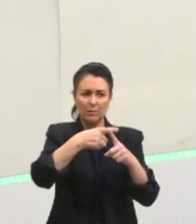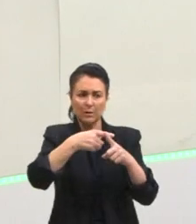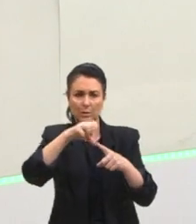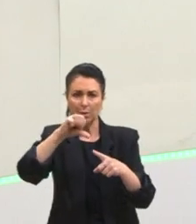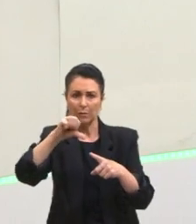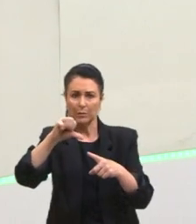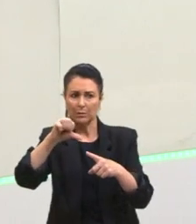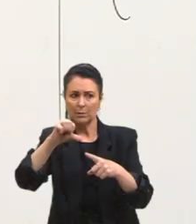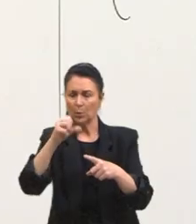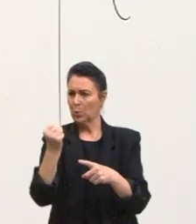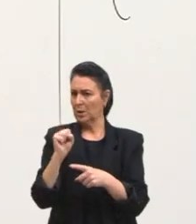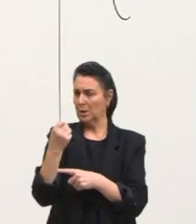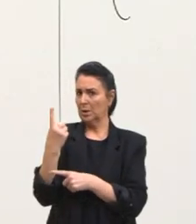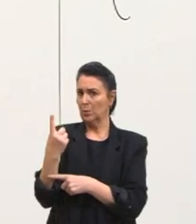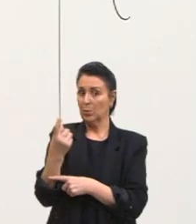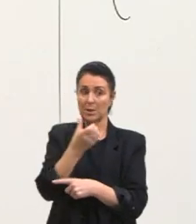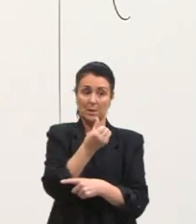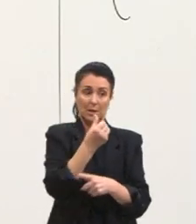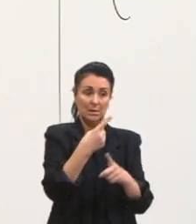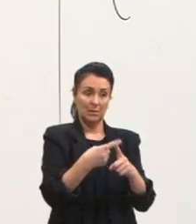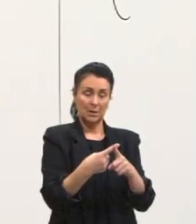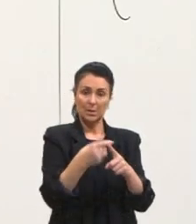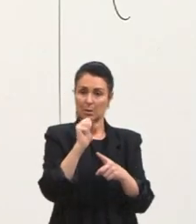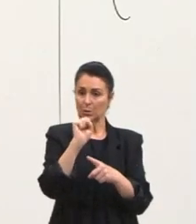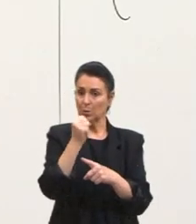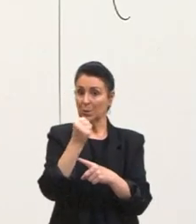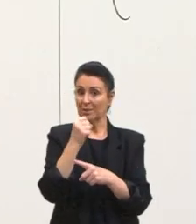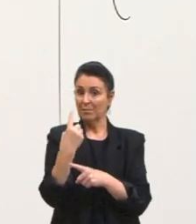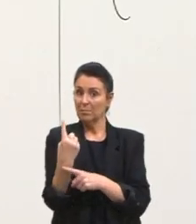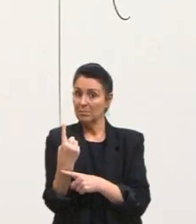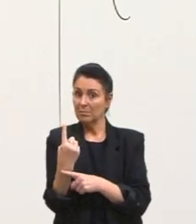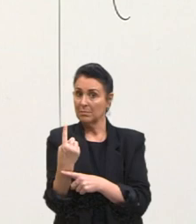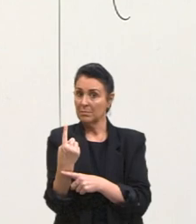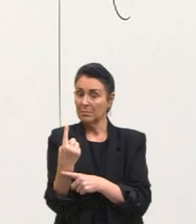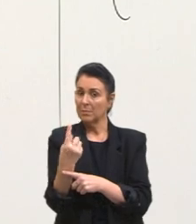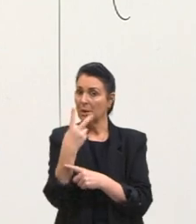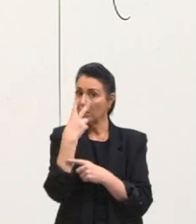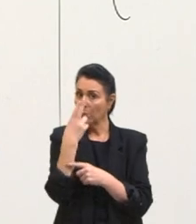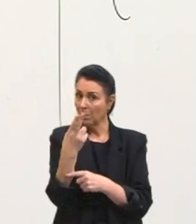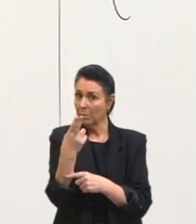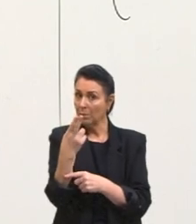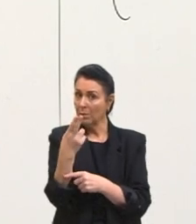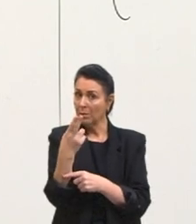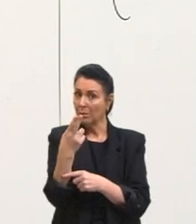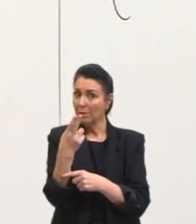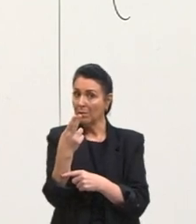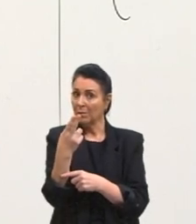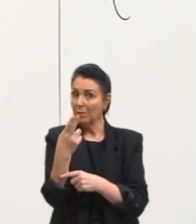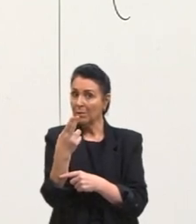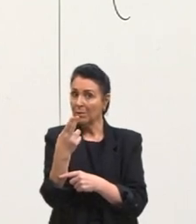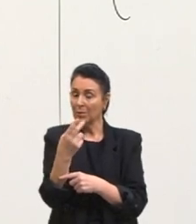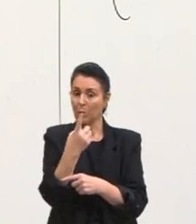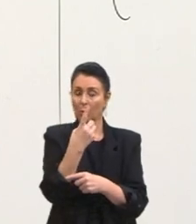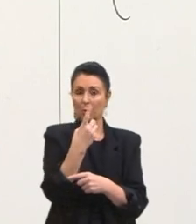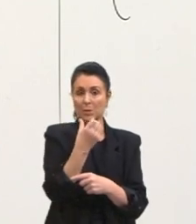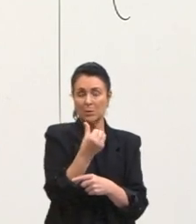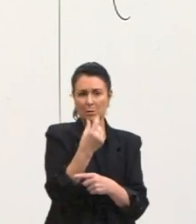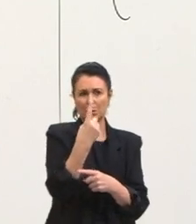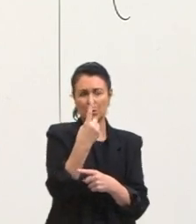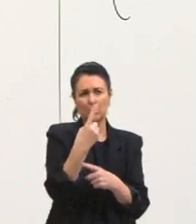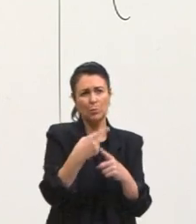81. Então, 6 vezes 81. 6 vezes 81, nós teremos, então, 1 vezes 6,